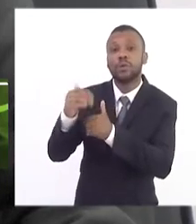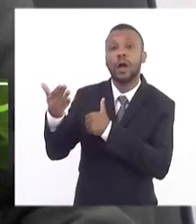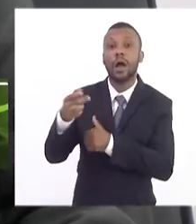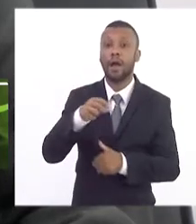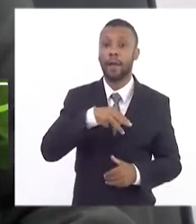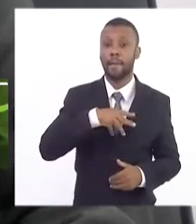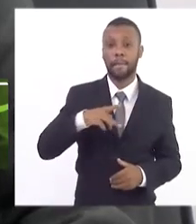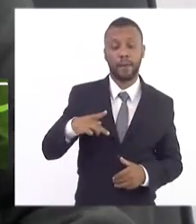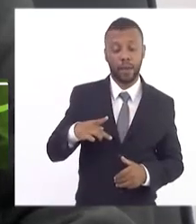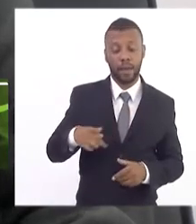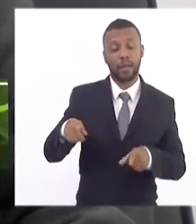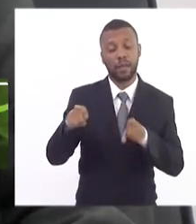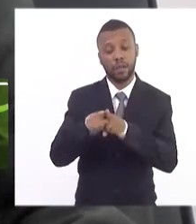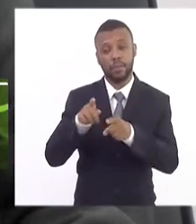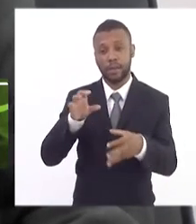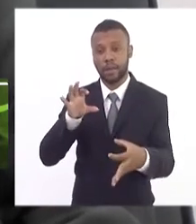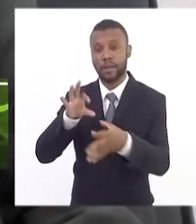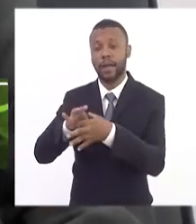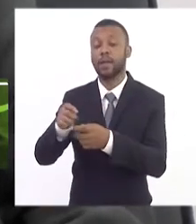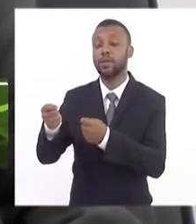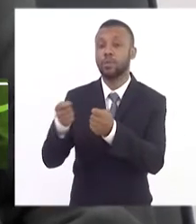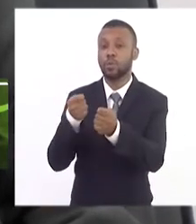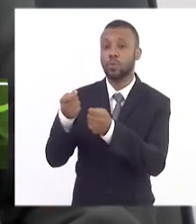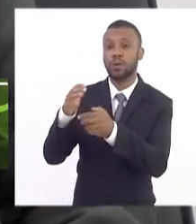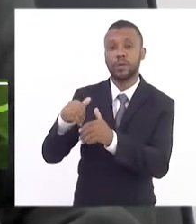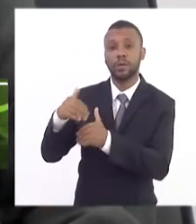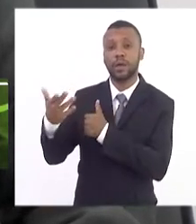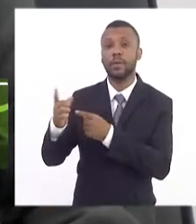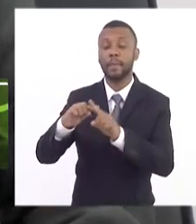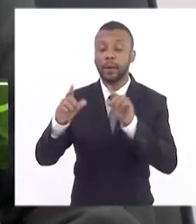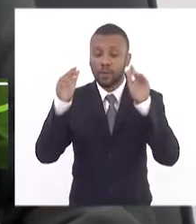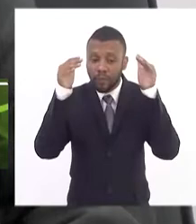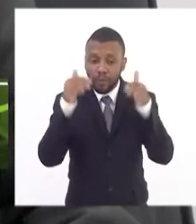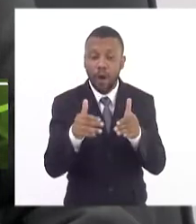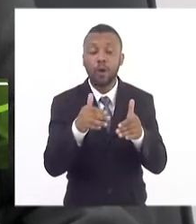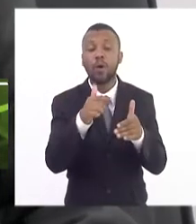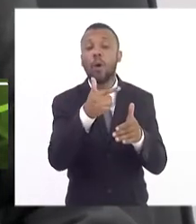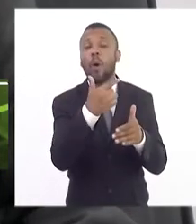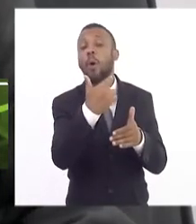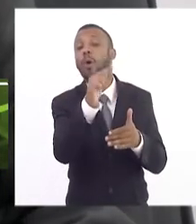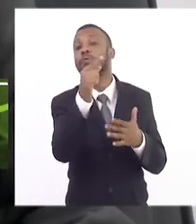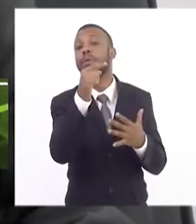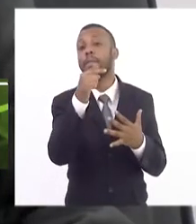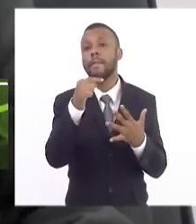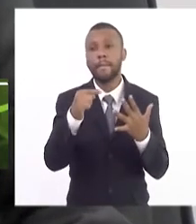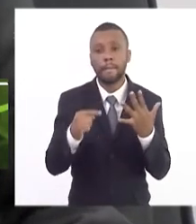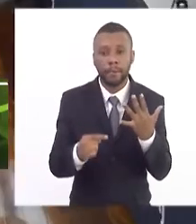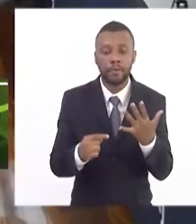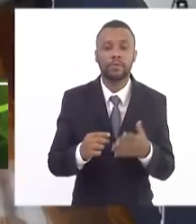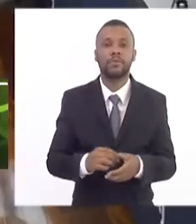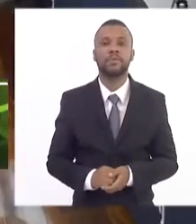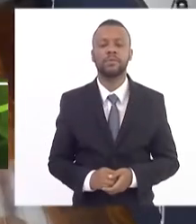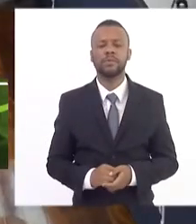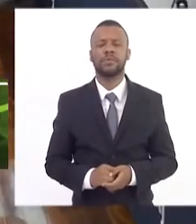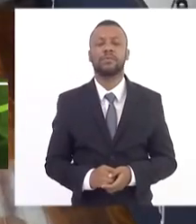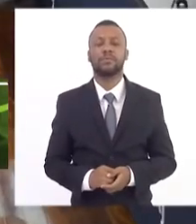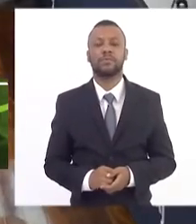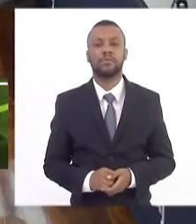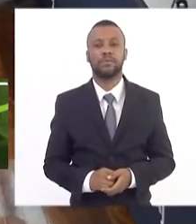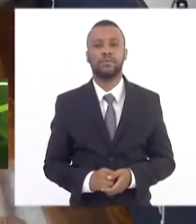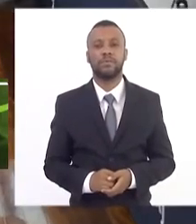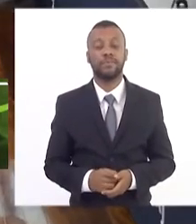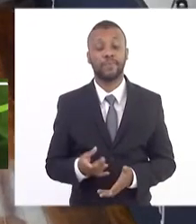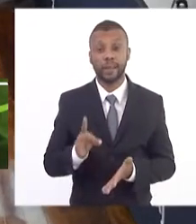Público também é do controle externo, mas é mais do sobre outros aspectos. Na verdade, nós